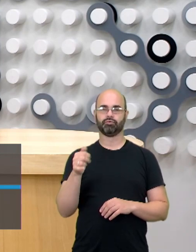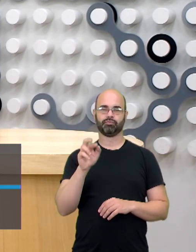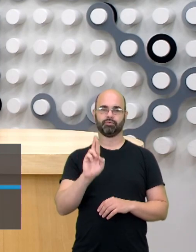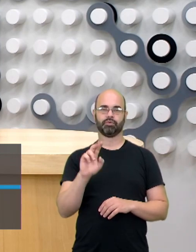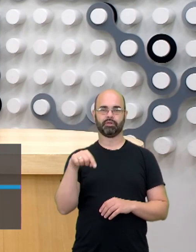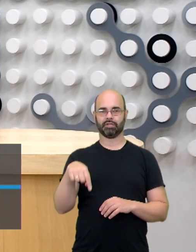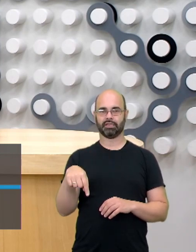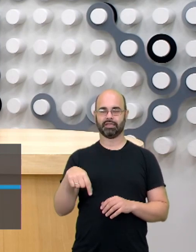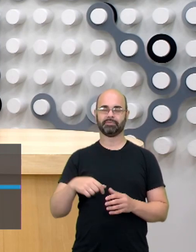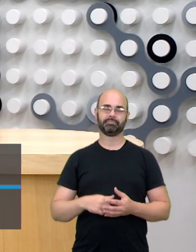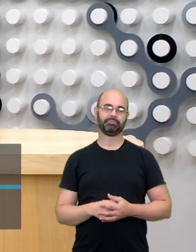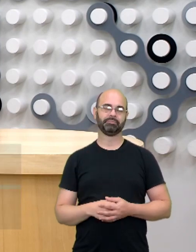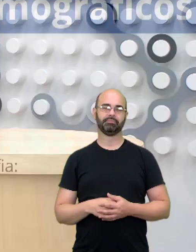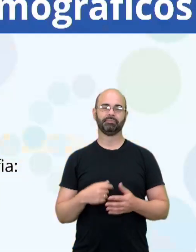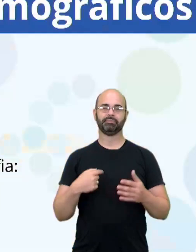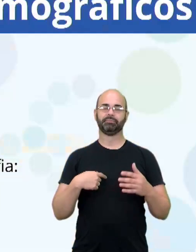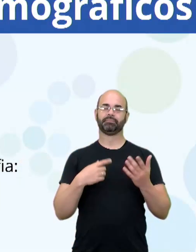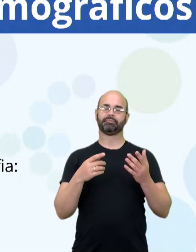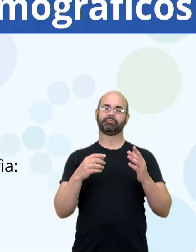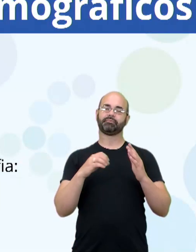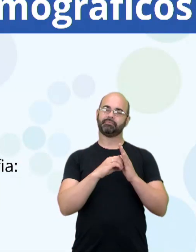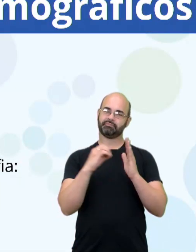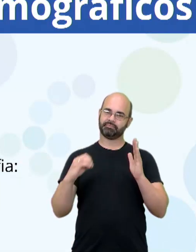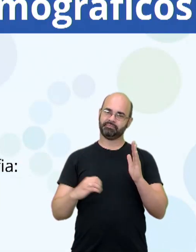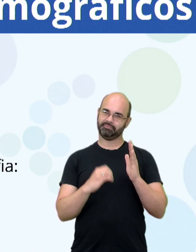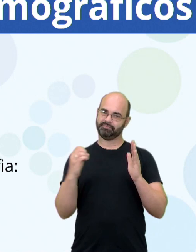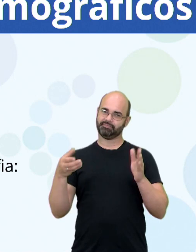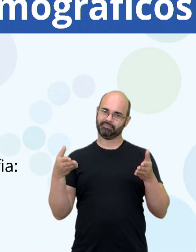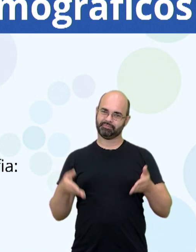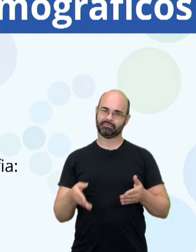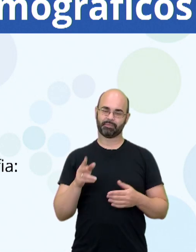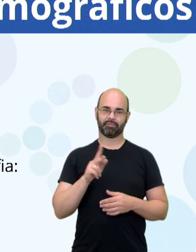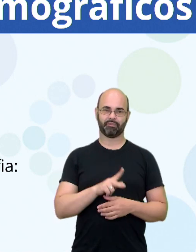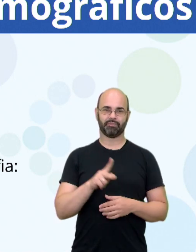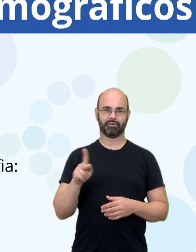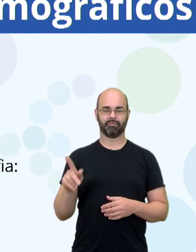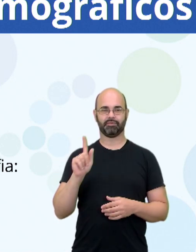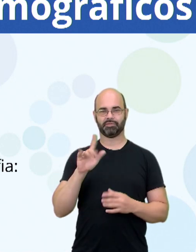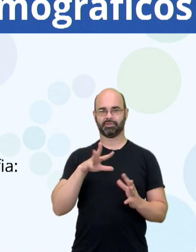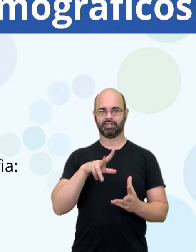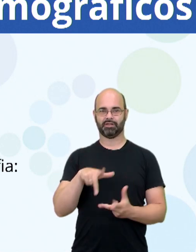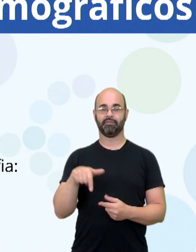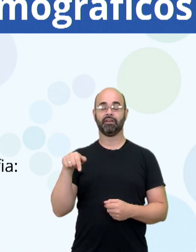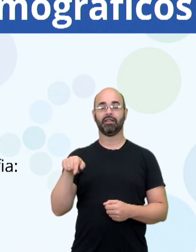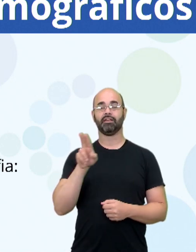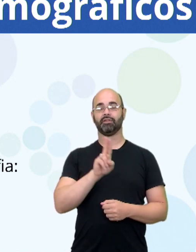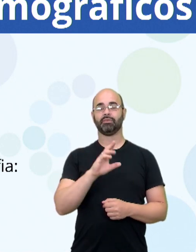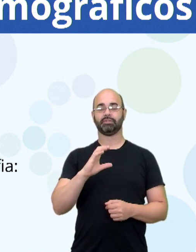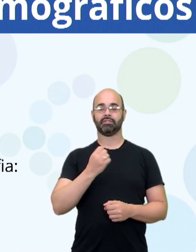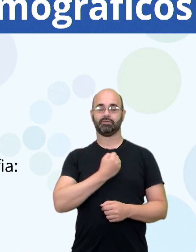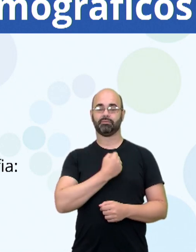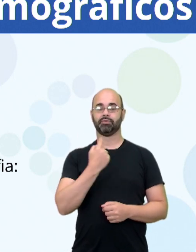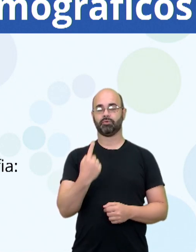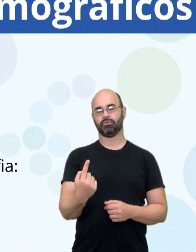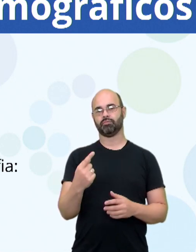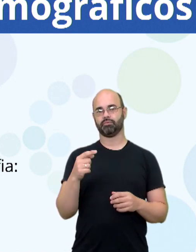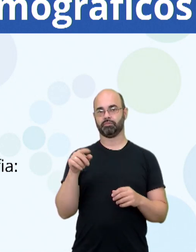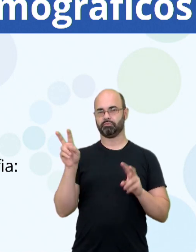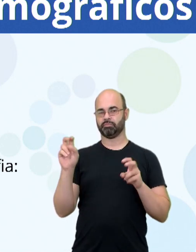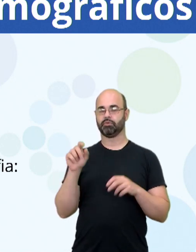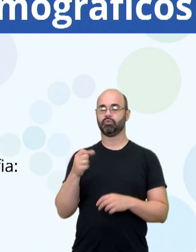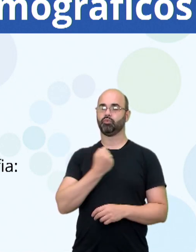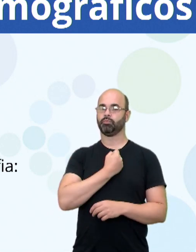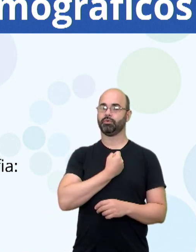A unidade curricular que a gente está observando aí é a unidade curricular número 1. Números também importam. O